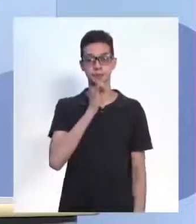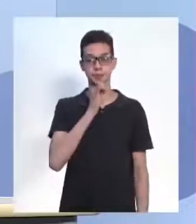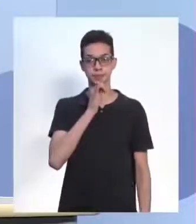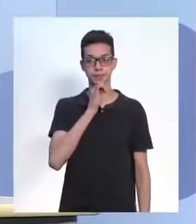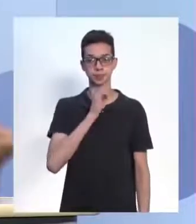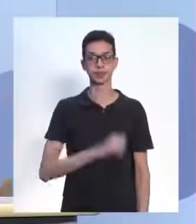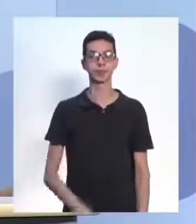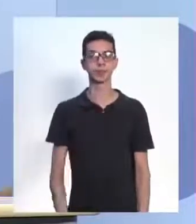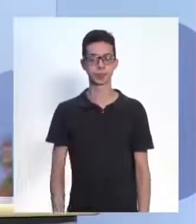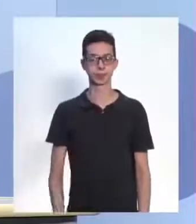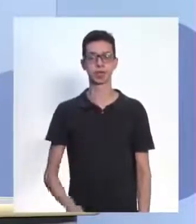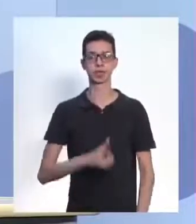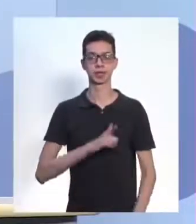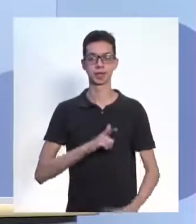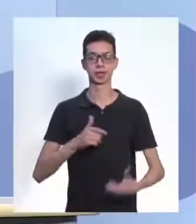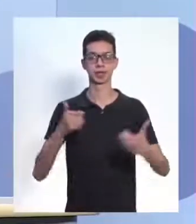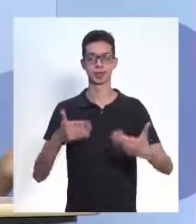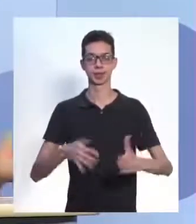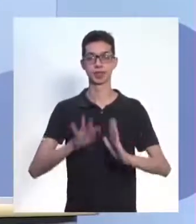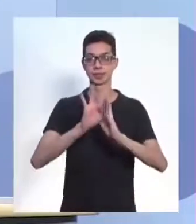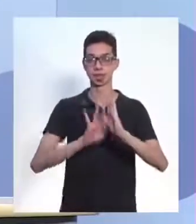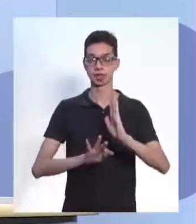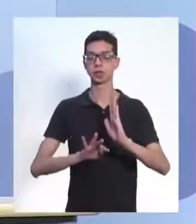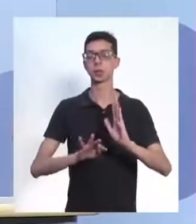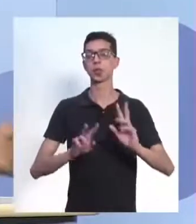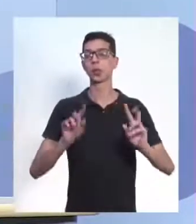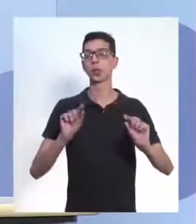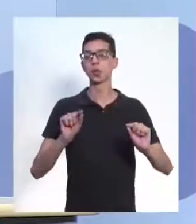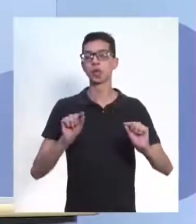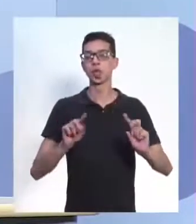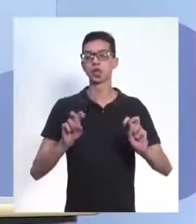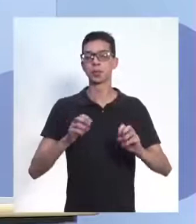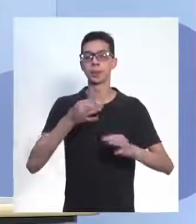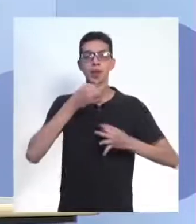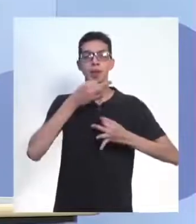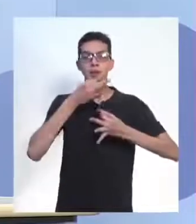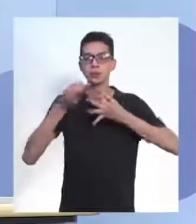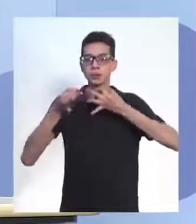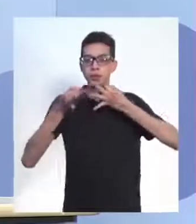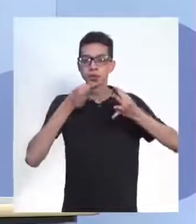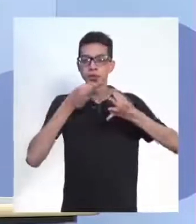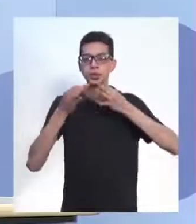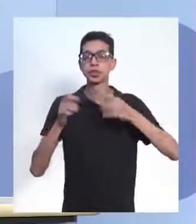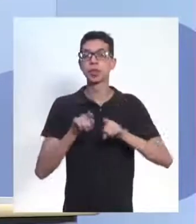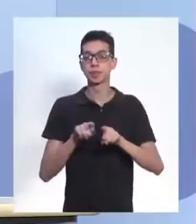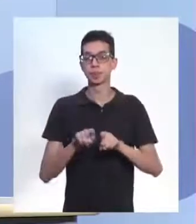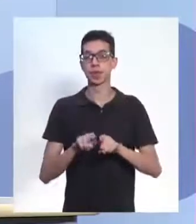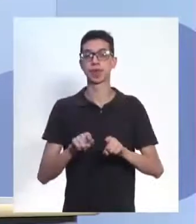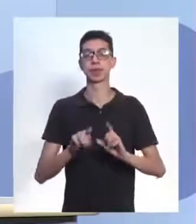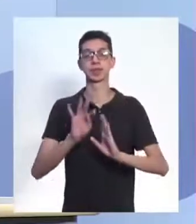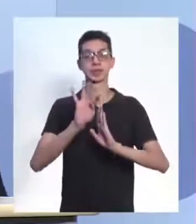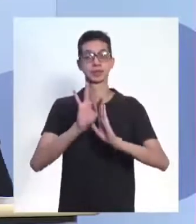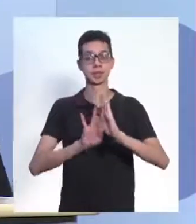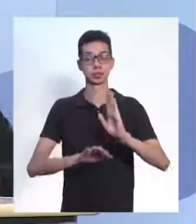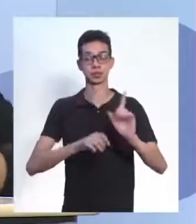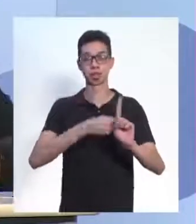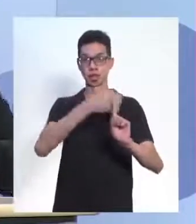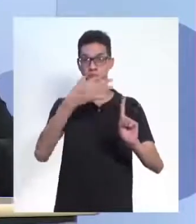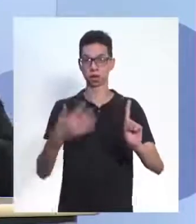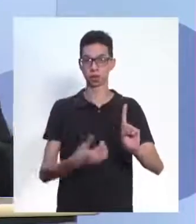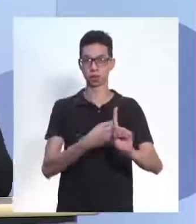a gente não está falando de texto, de artigo de opinião, das redações, do texto argumentativo no geral, a